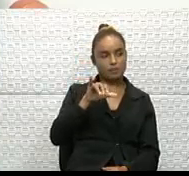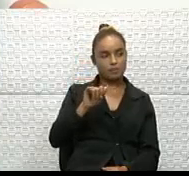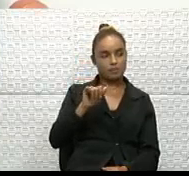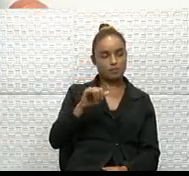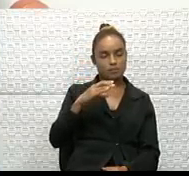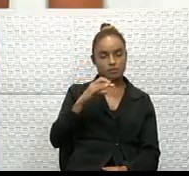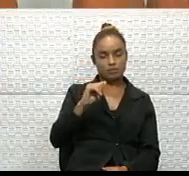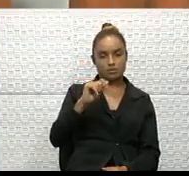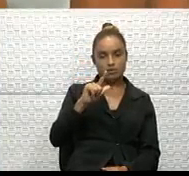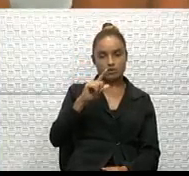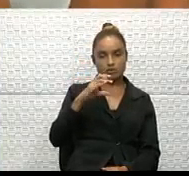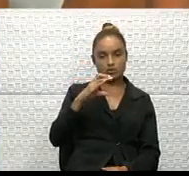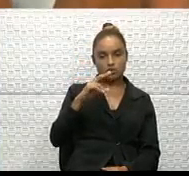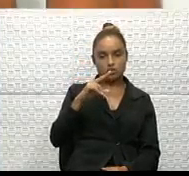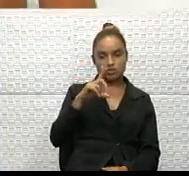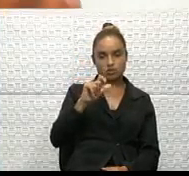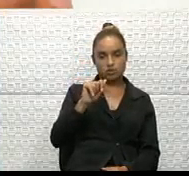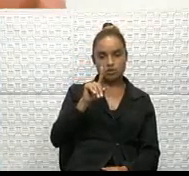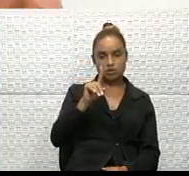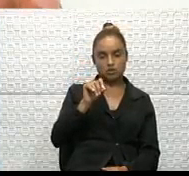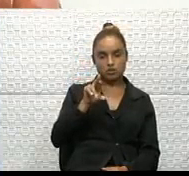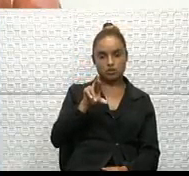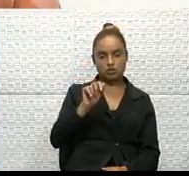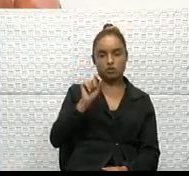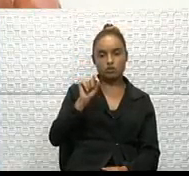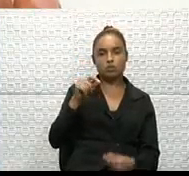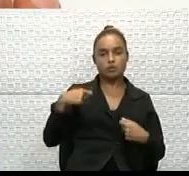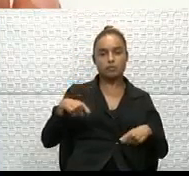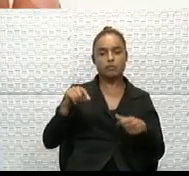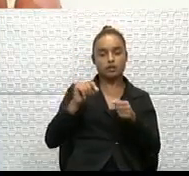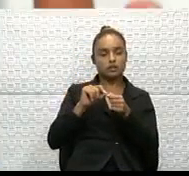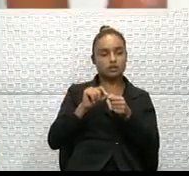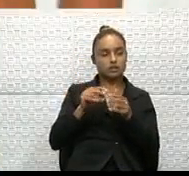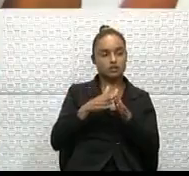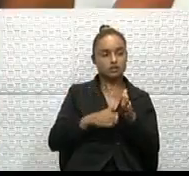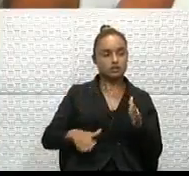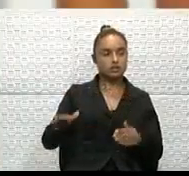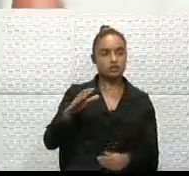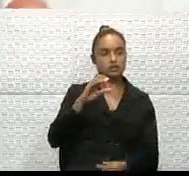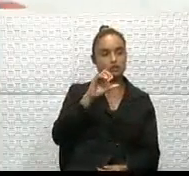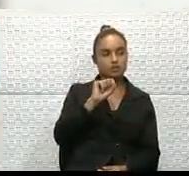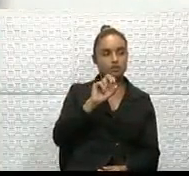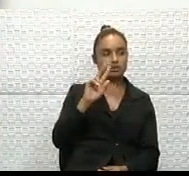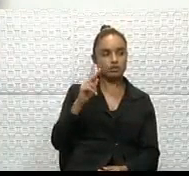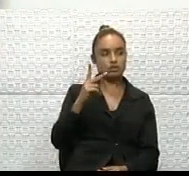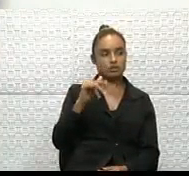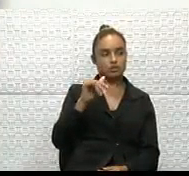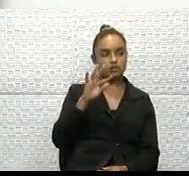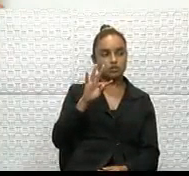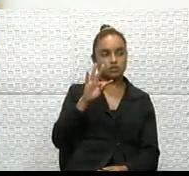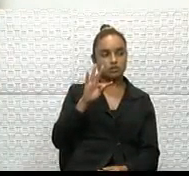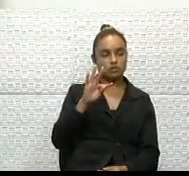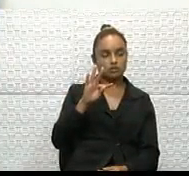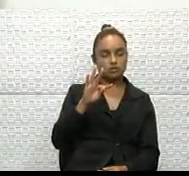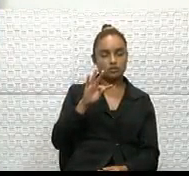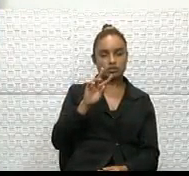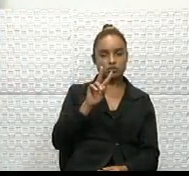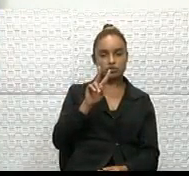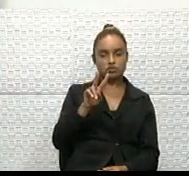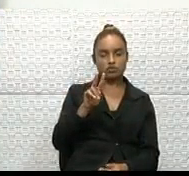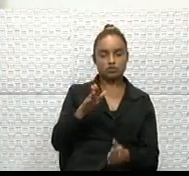os dados na memória da calculadora, o que você tem que fazer? Você tem que fazer Shift 2, serão apresentadas